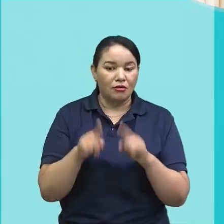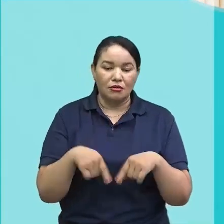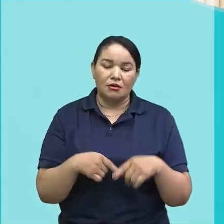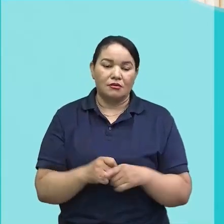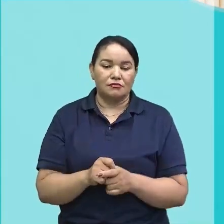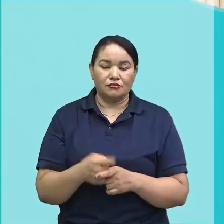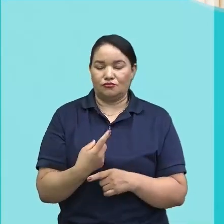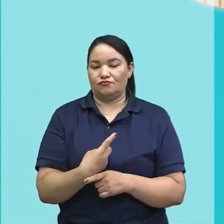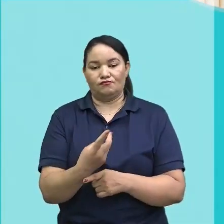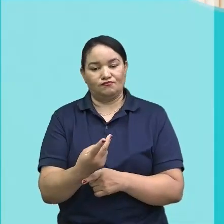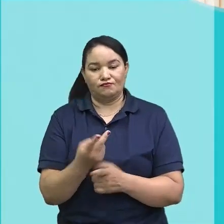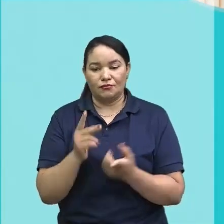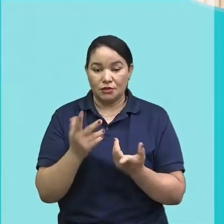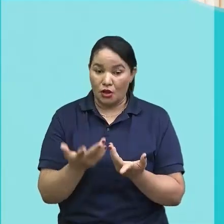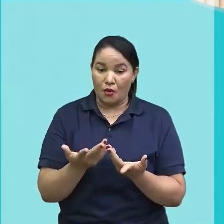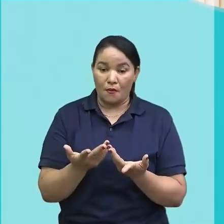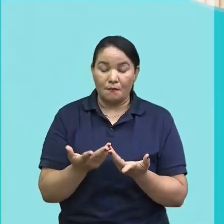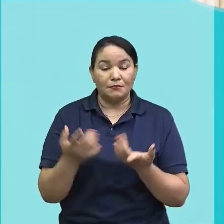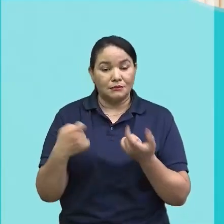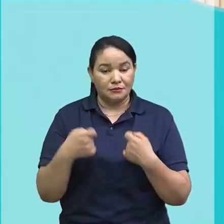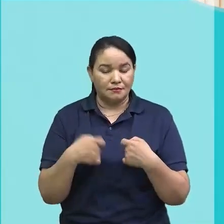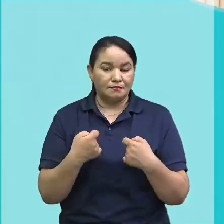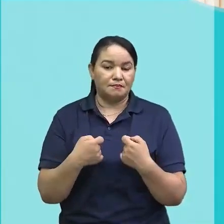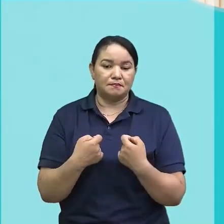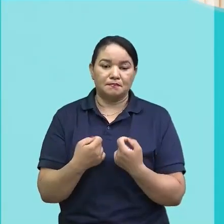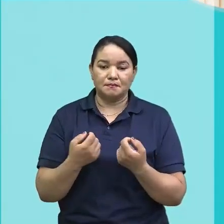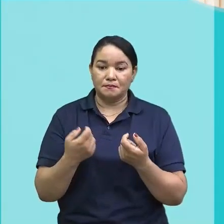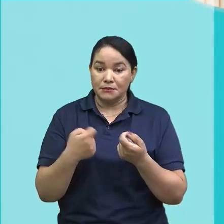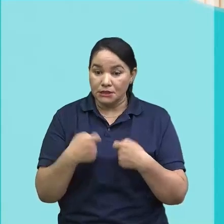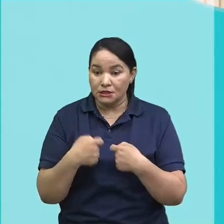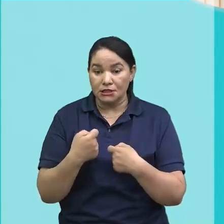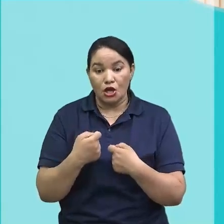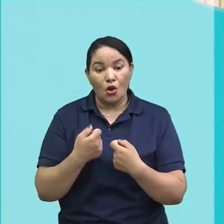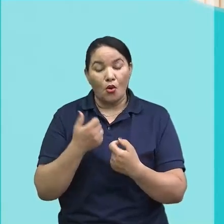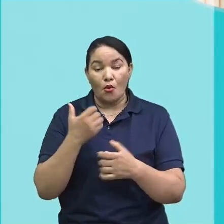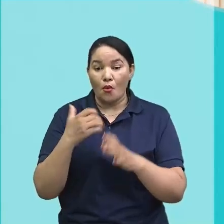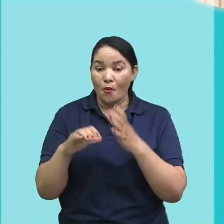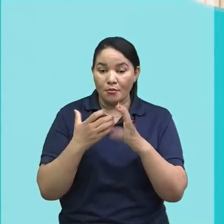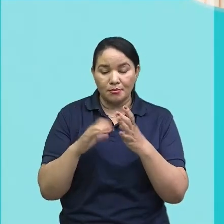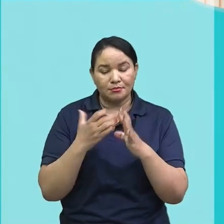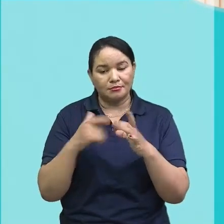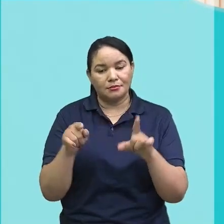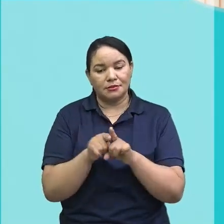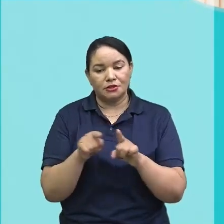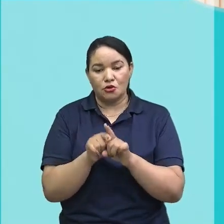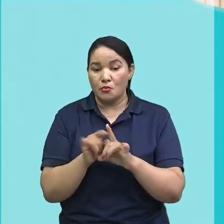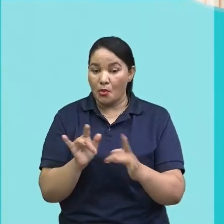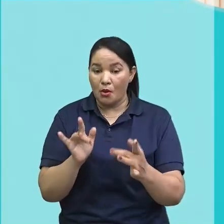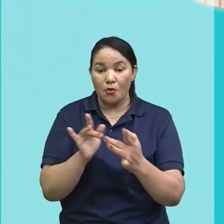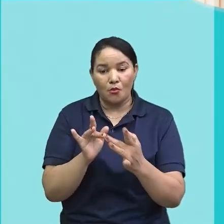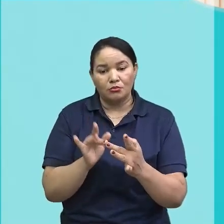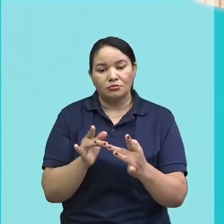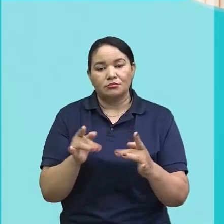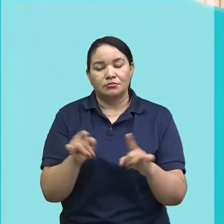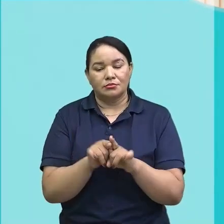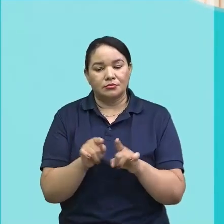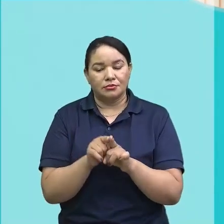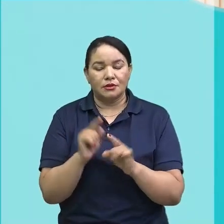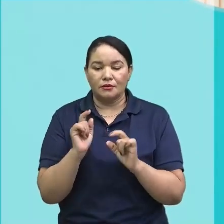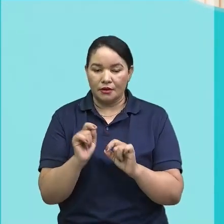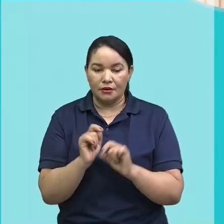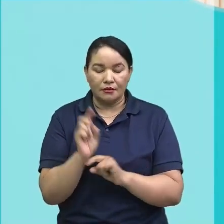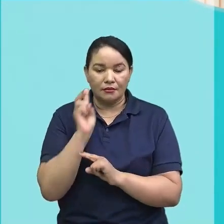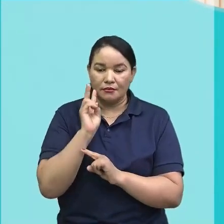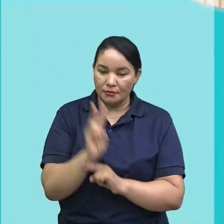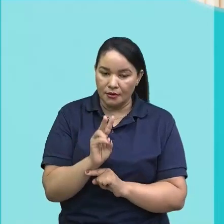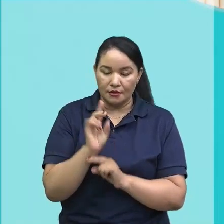questão relacional, é essa necessidade de eu me comunicar, me conectar, e quando eu passo também a